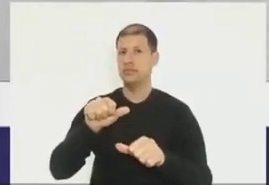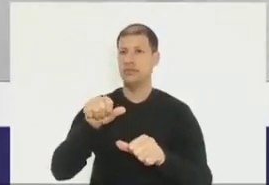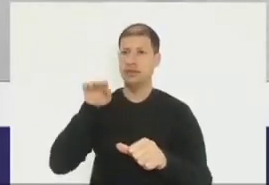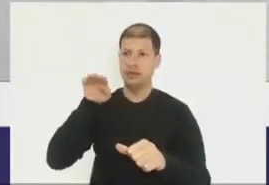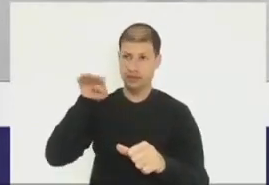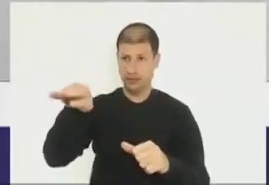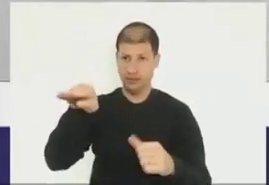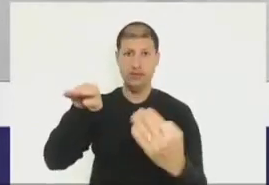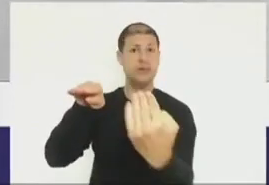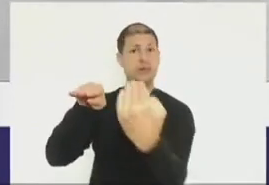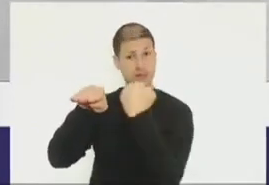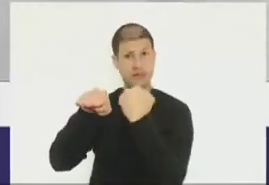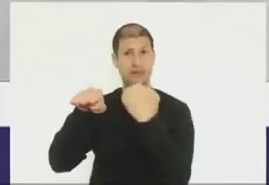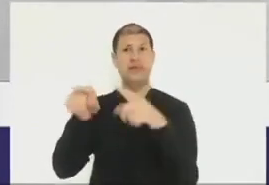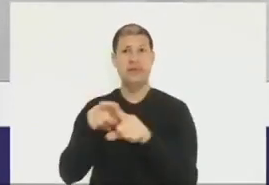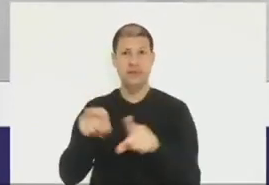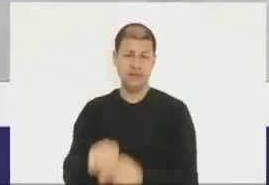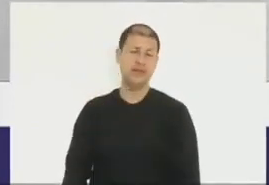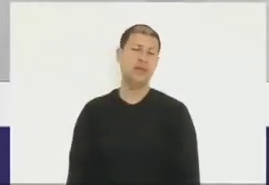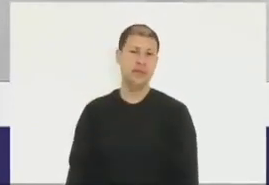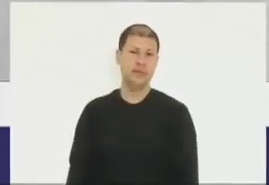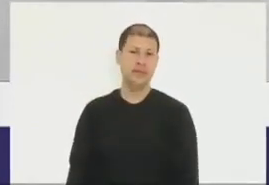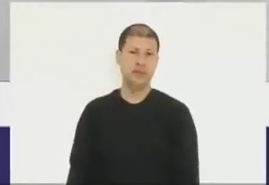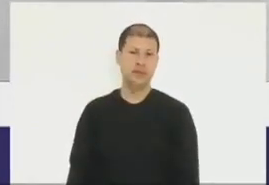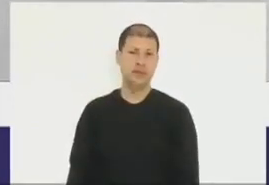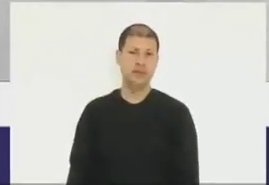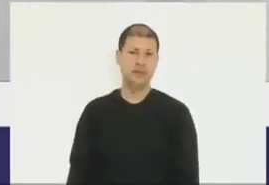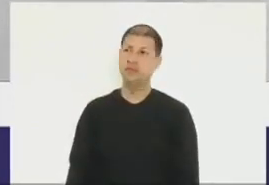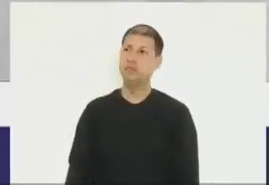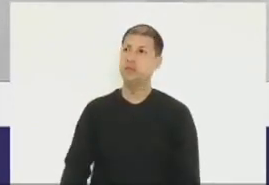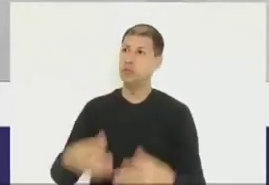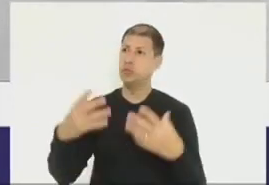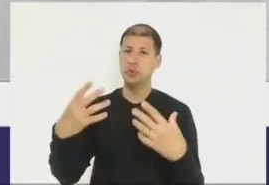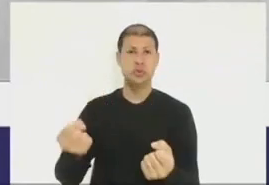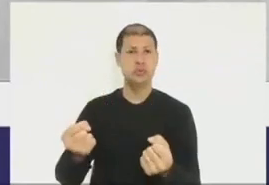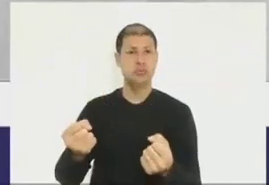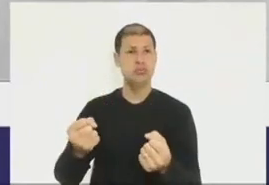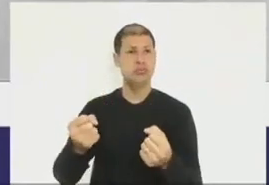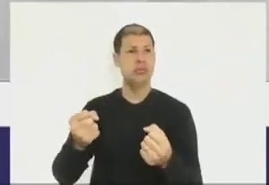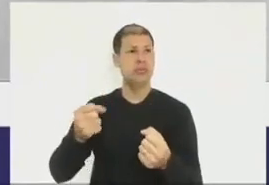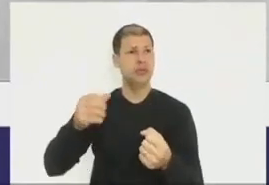vir, resolvendo e atendendo o anseio ali